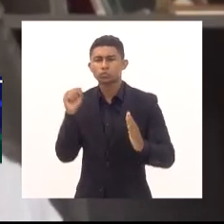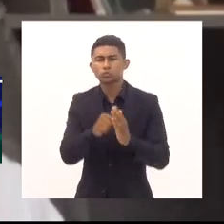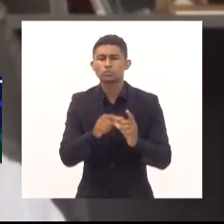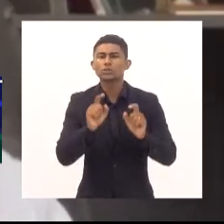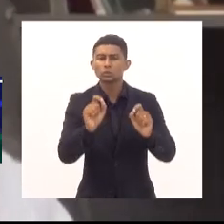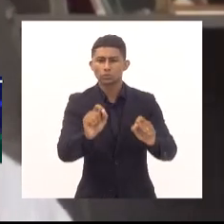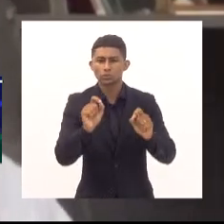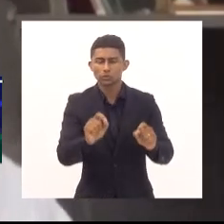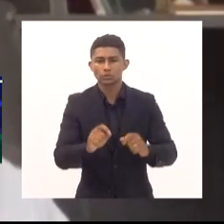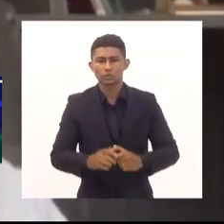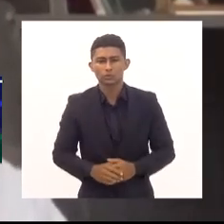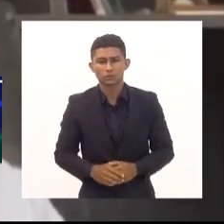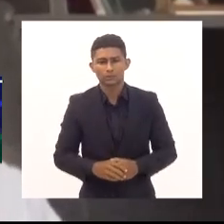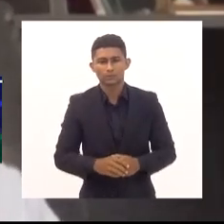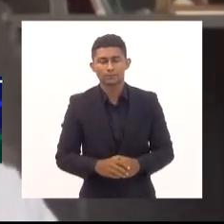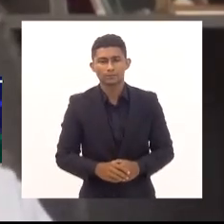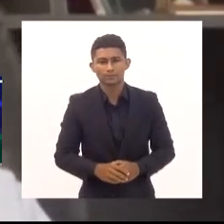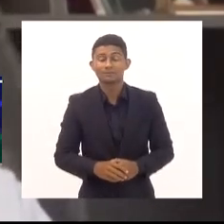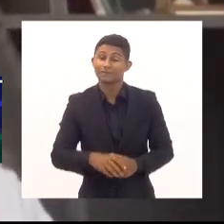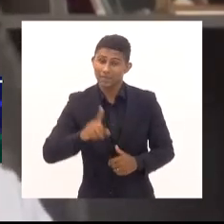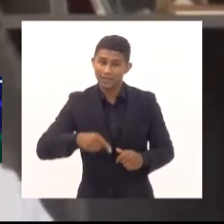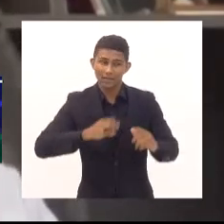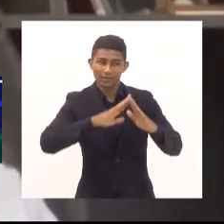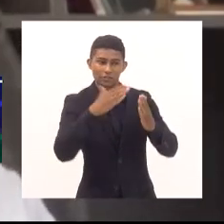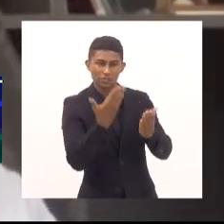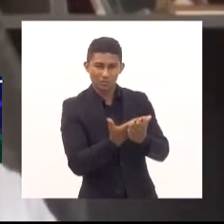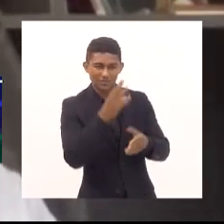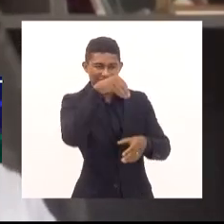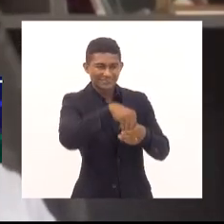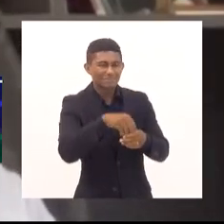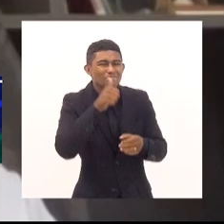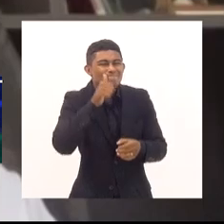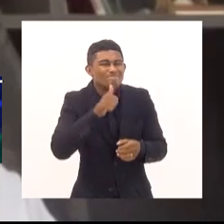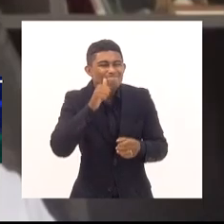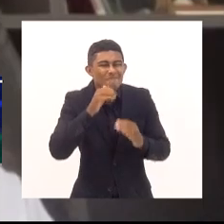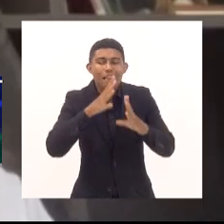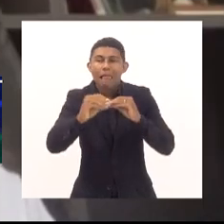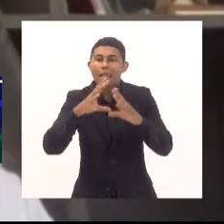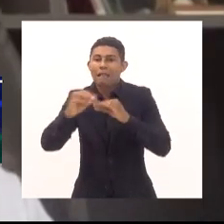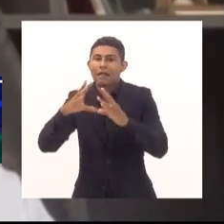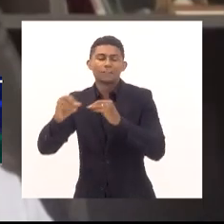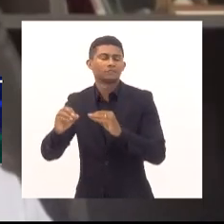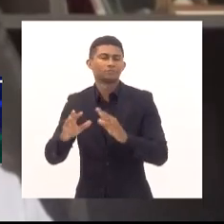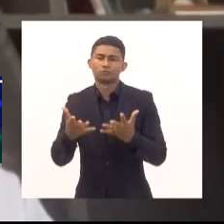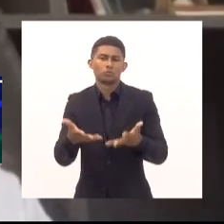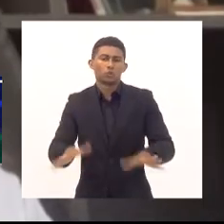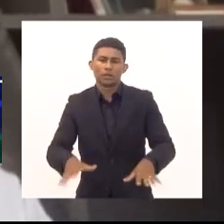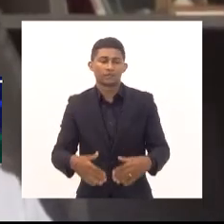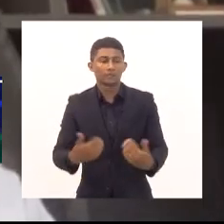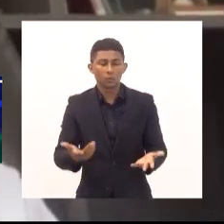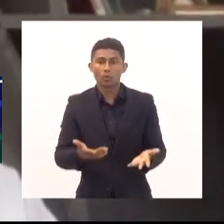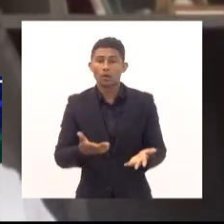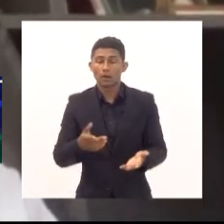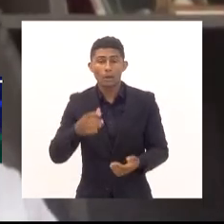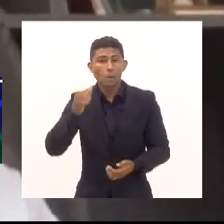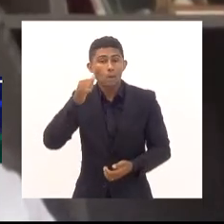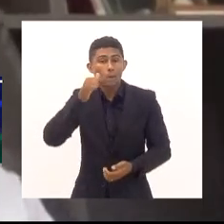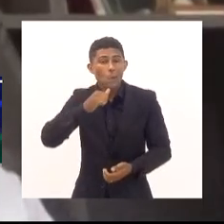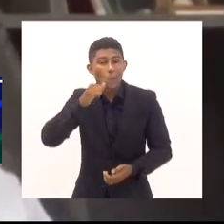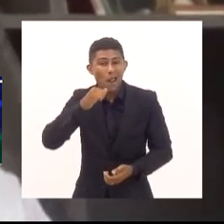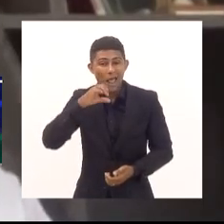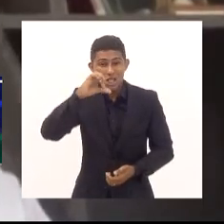combate da evasão escolar, contratando aí mais de 9 mil mulheres que